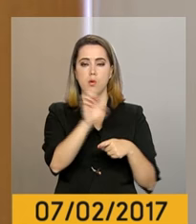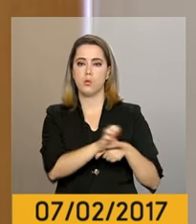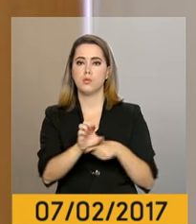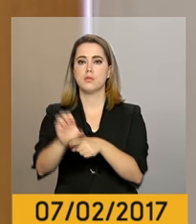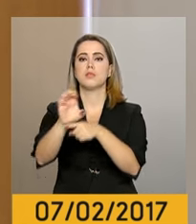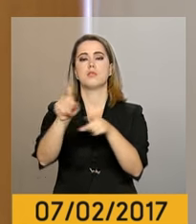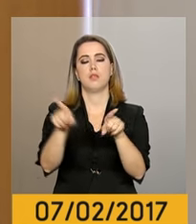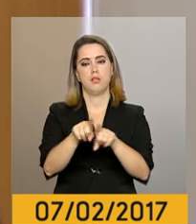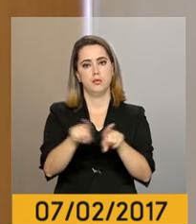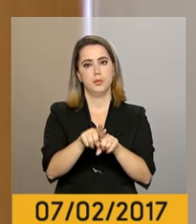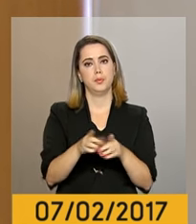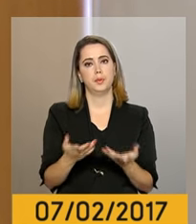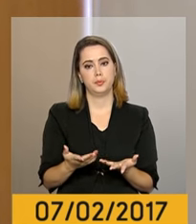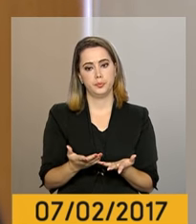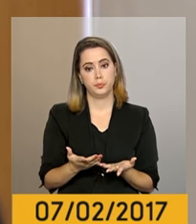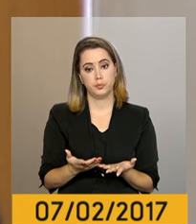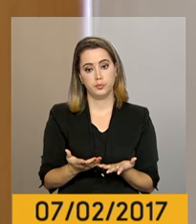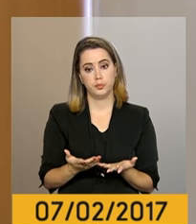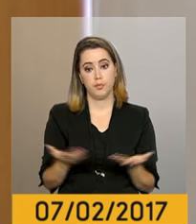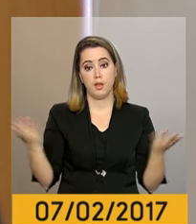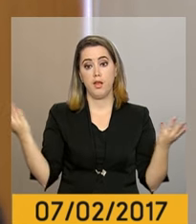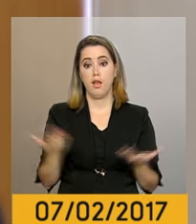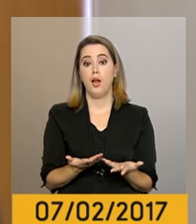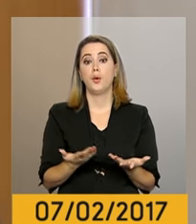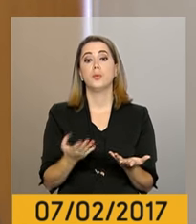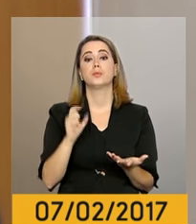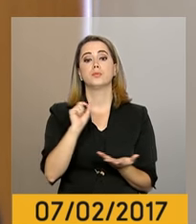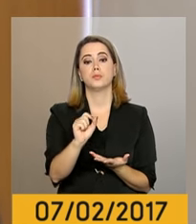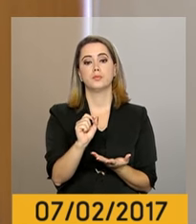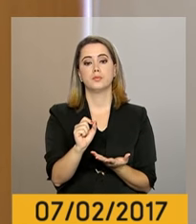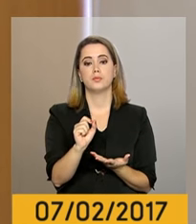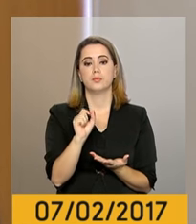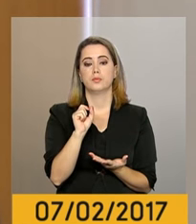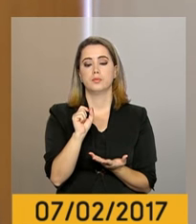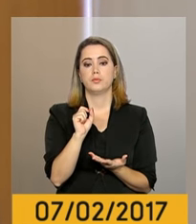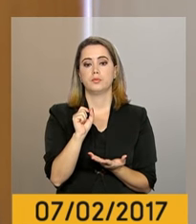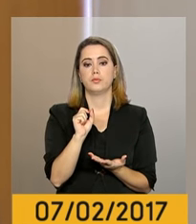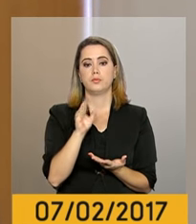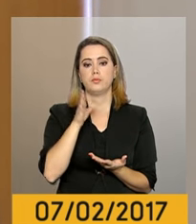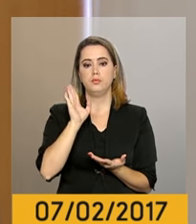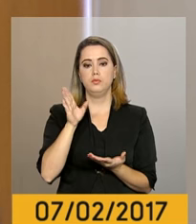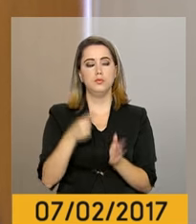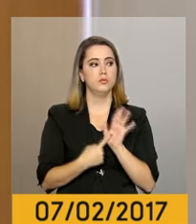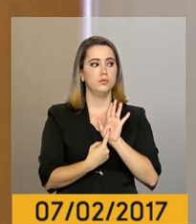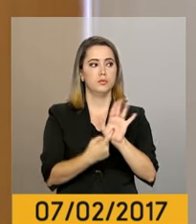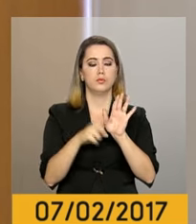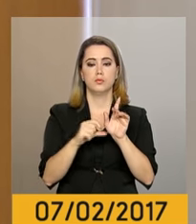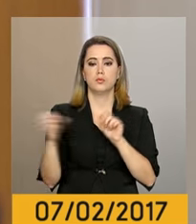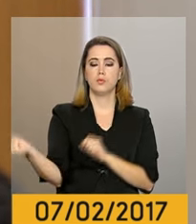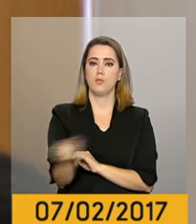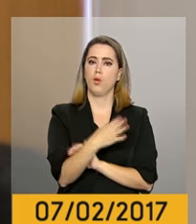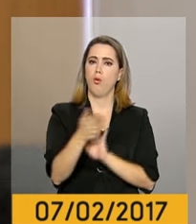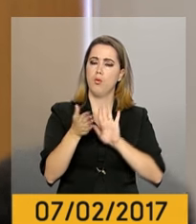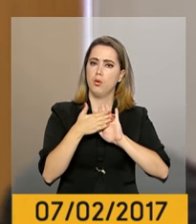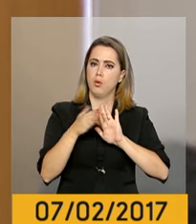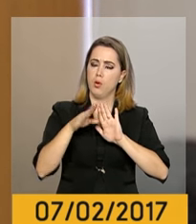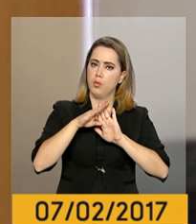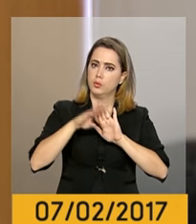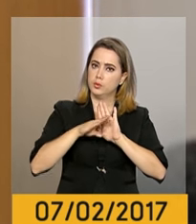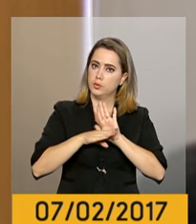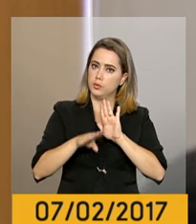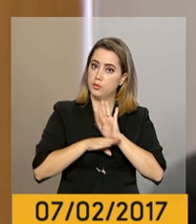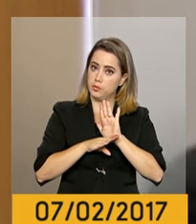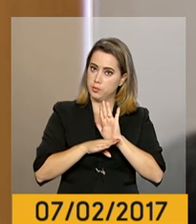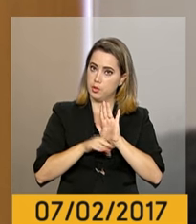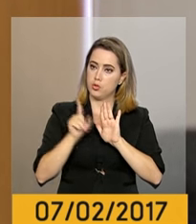não é? E agora ainda, quando nós já lançamos um novo projeto, uma